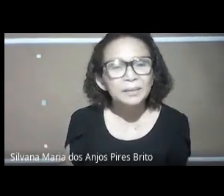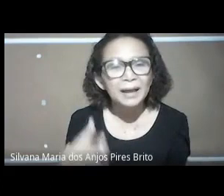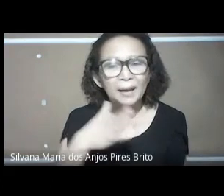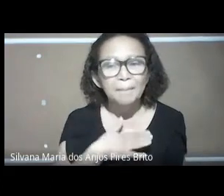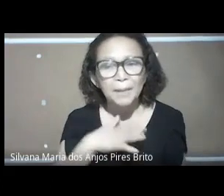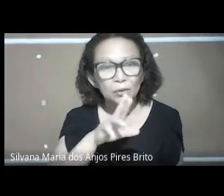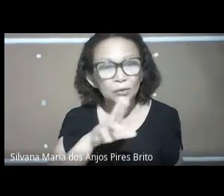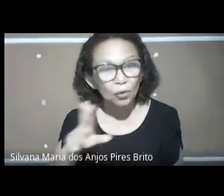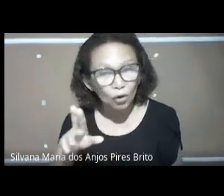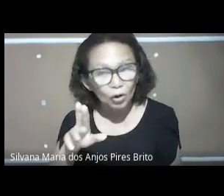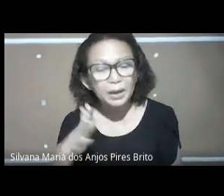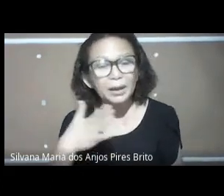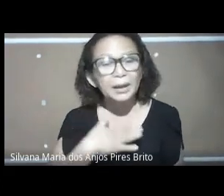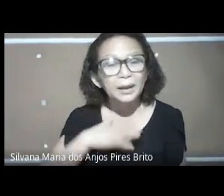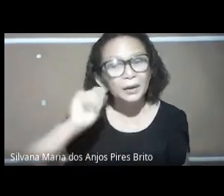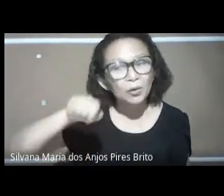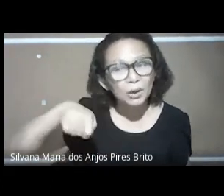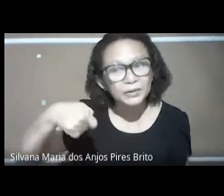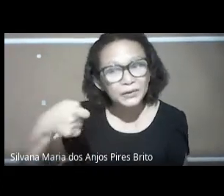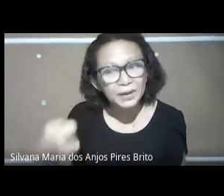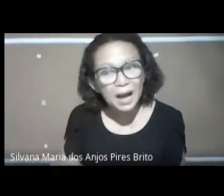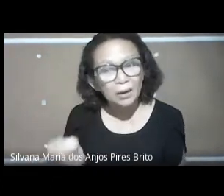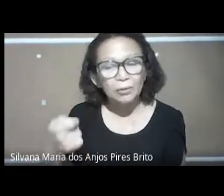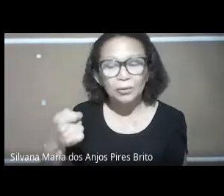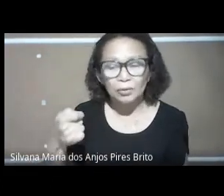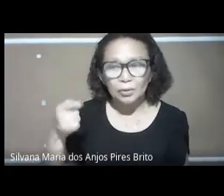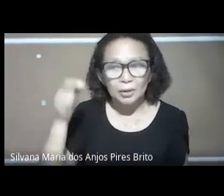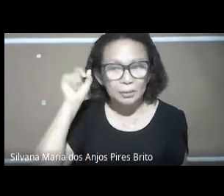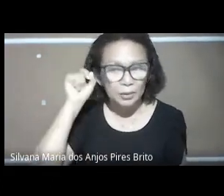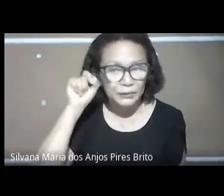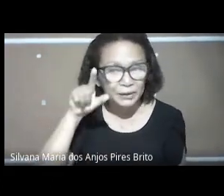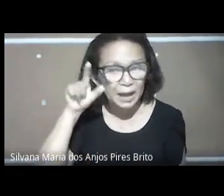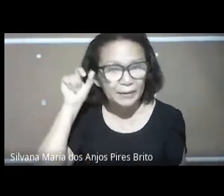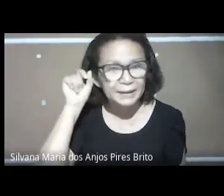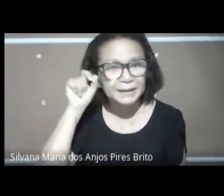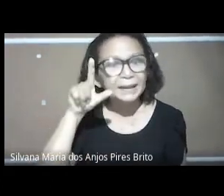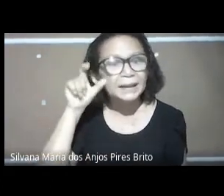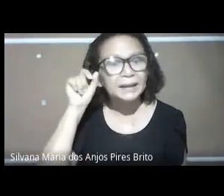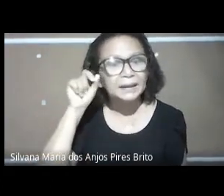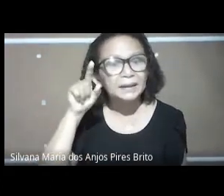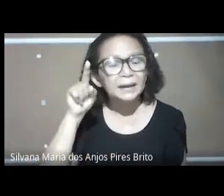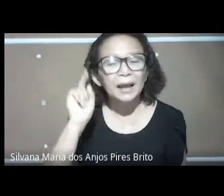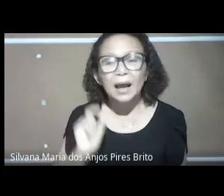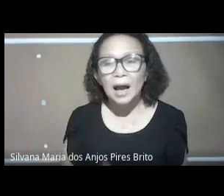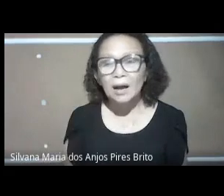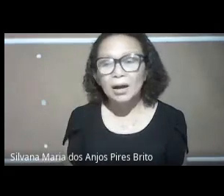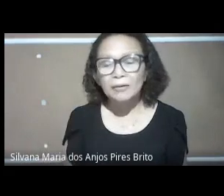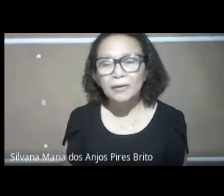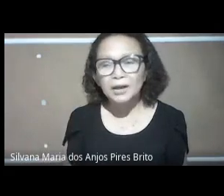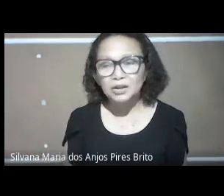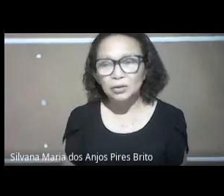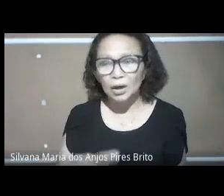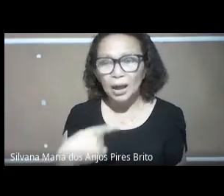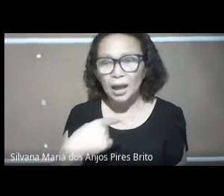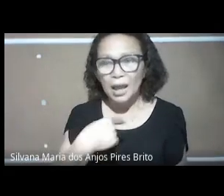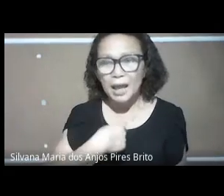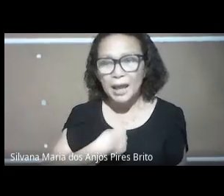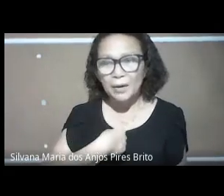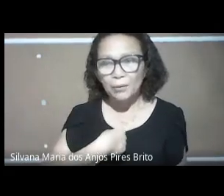gente vai trabalhar meu nome e o meu sinal. Meu sinal é esse aqui. Agora